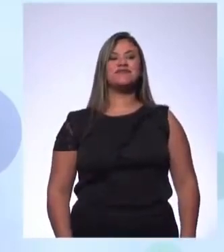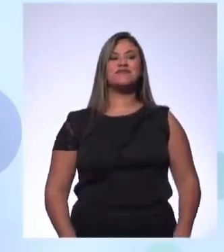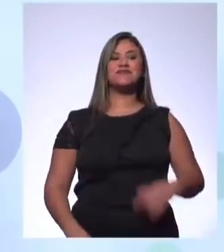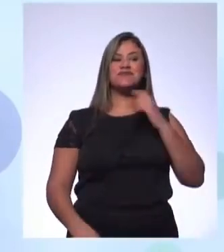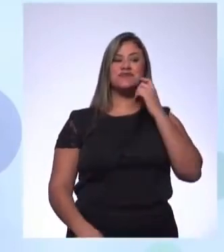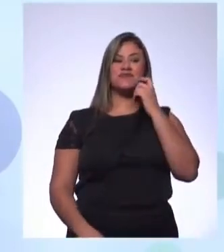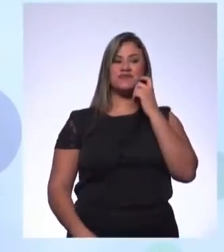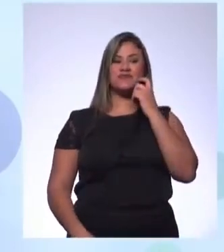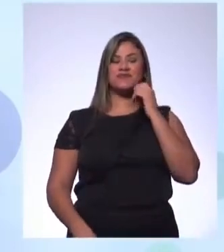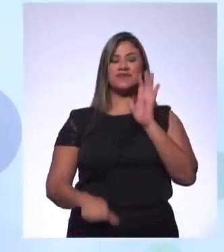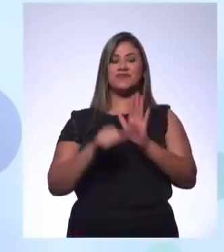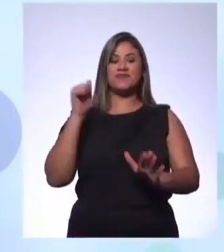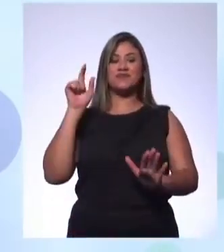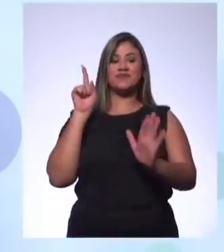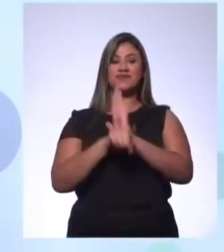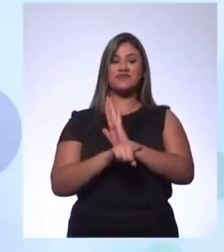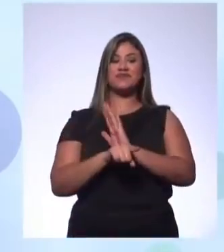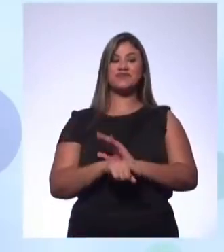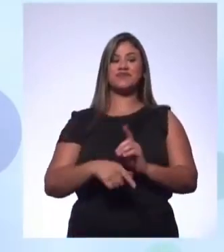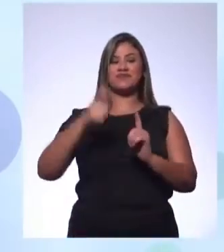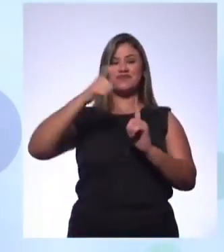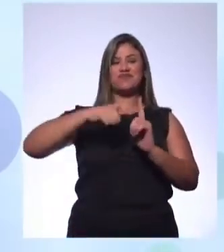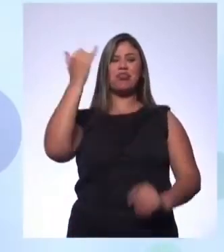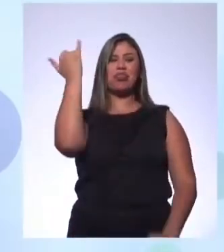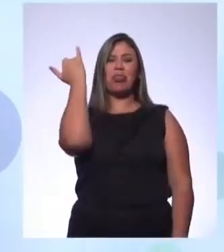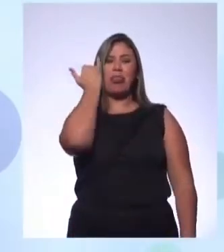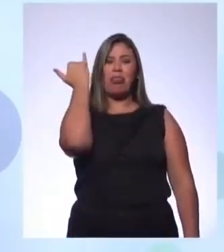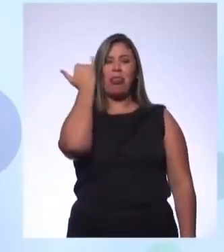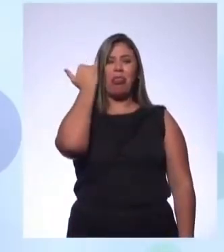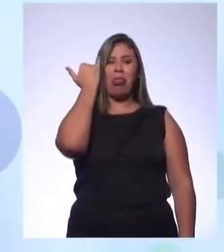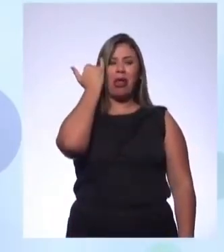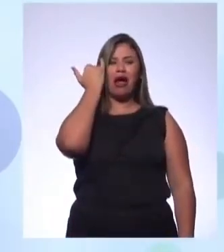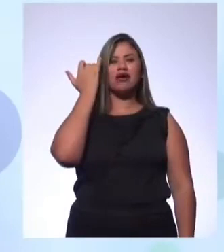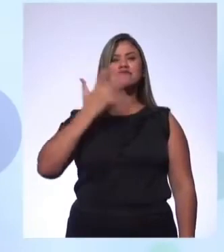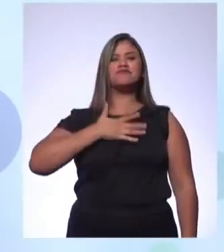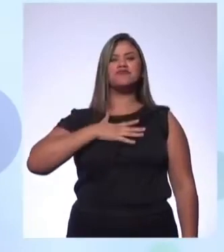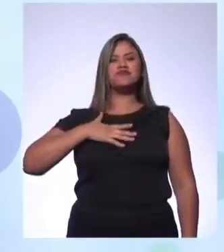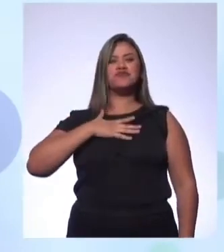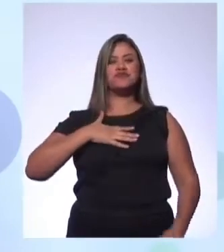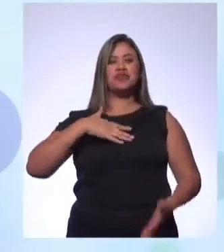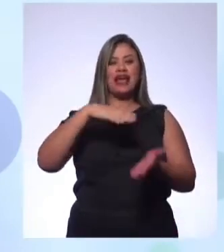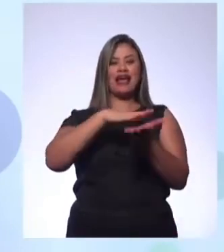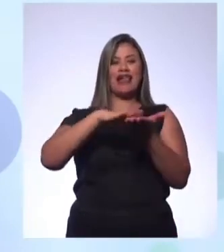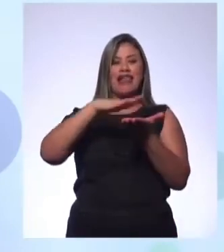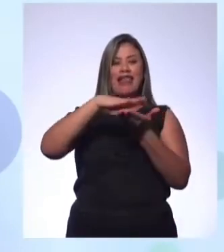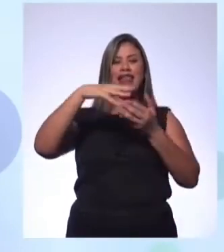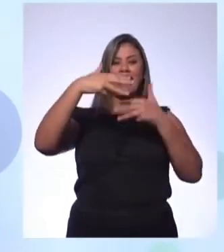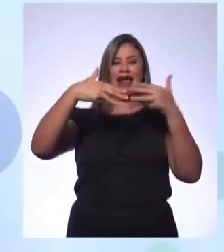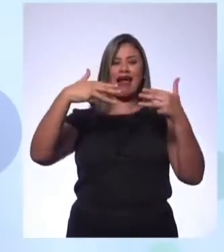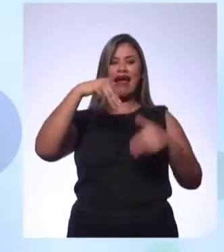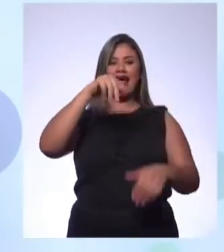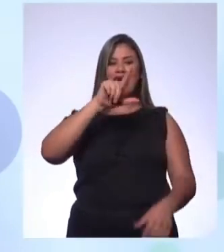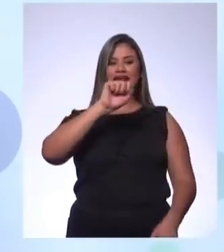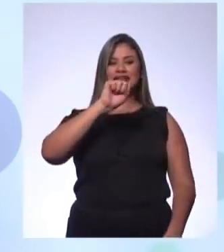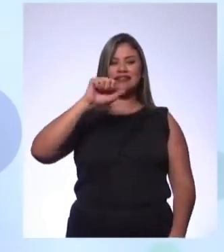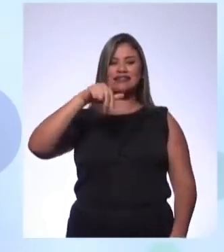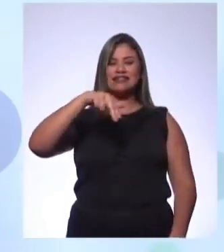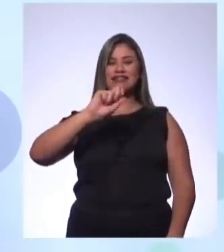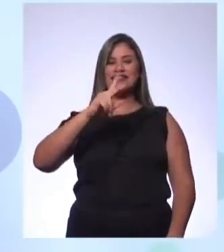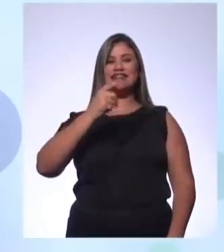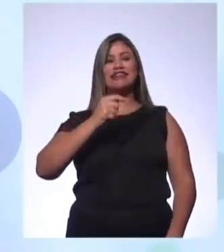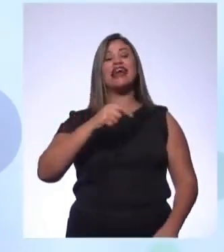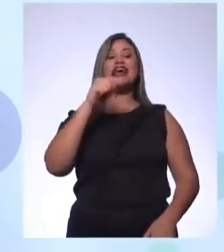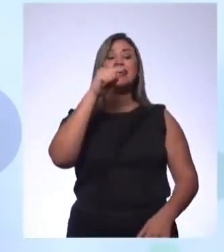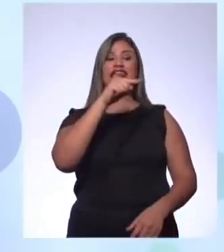vem de mim. Professora, é um personagem preguiçoso, gosta de lasanha e é um personagem, né, um